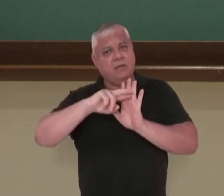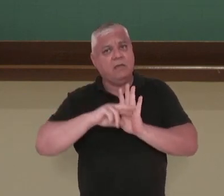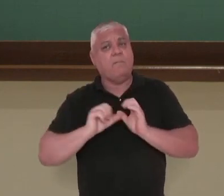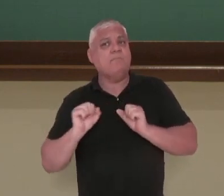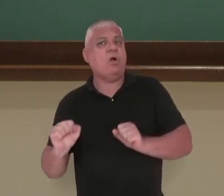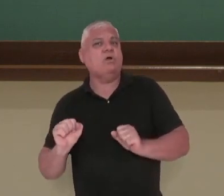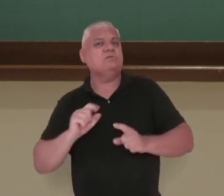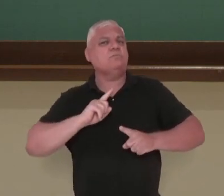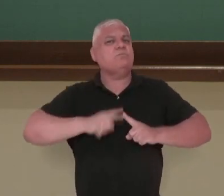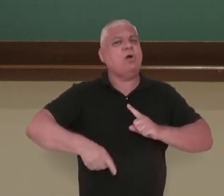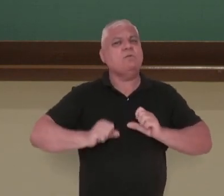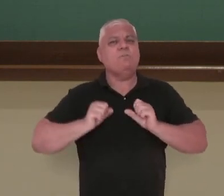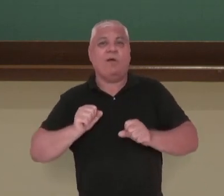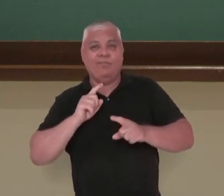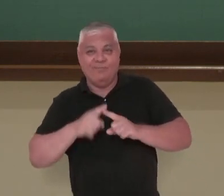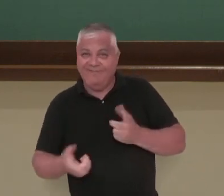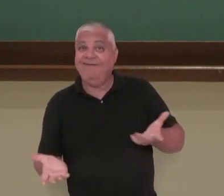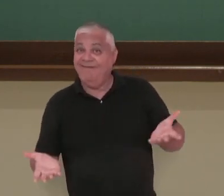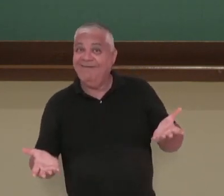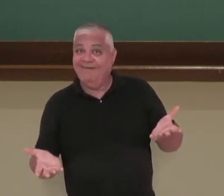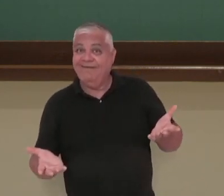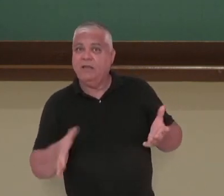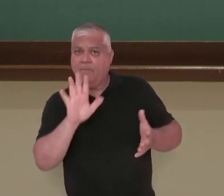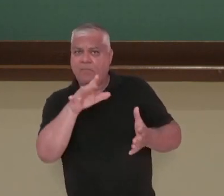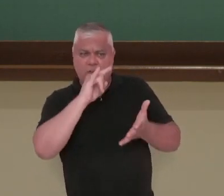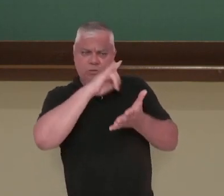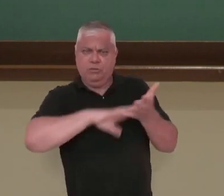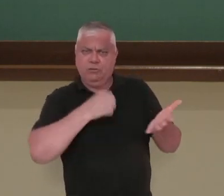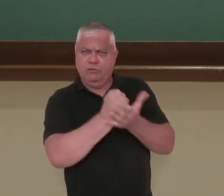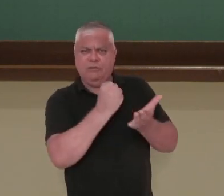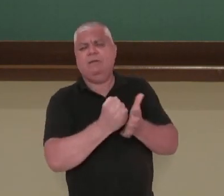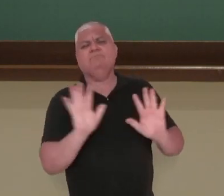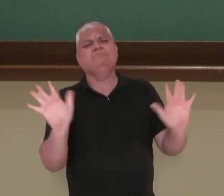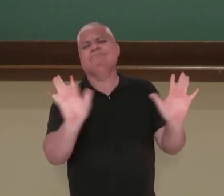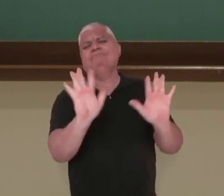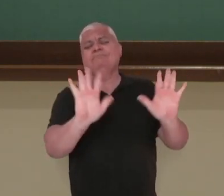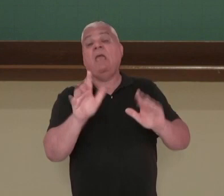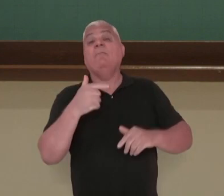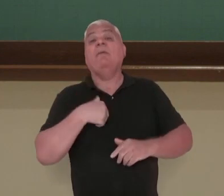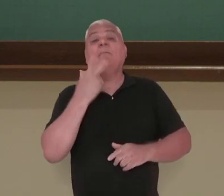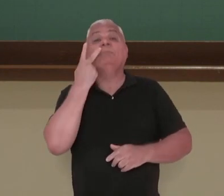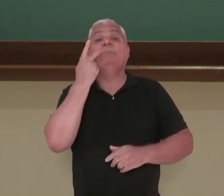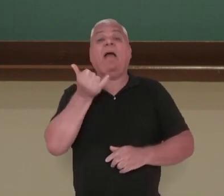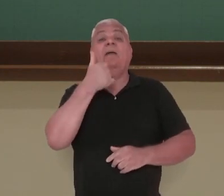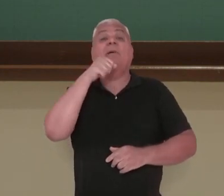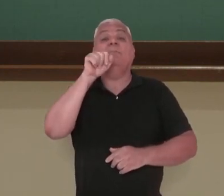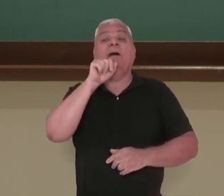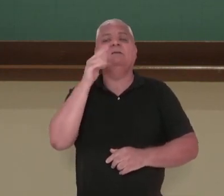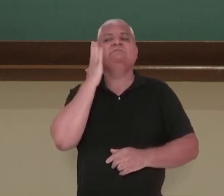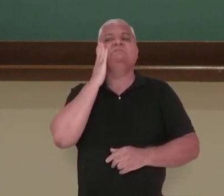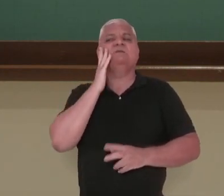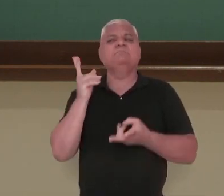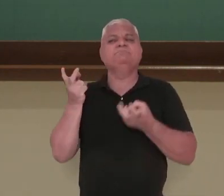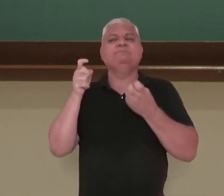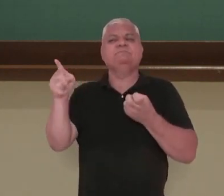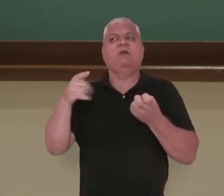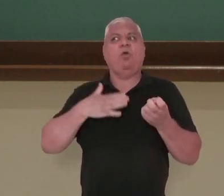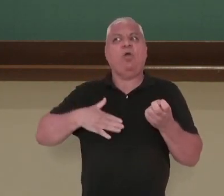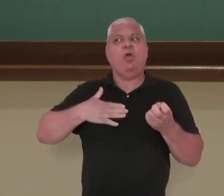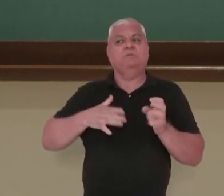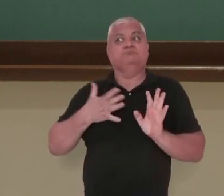fazer ou não. Lembrando que essas regras não precisam ser necessariamente um documento escrito. Mas você sabe o que o teu pai e tua mãe esperam de você, teus